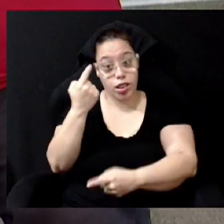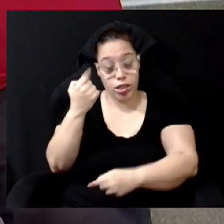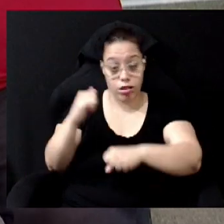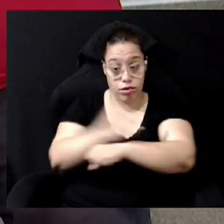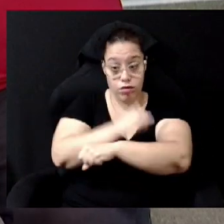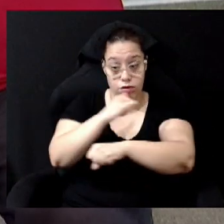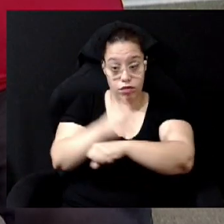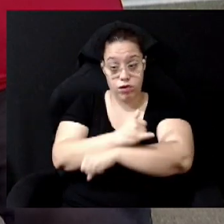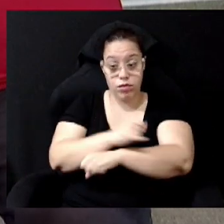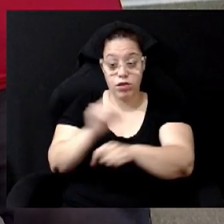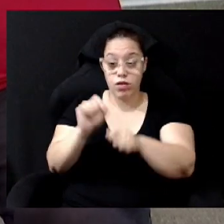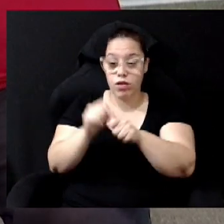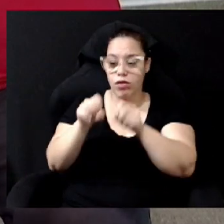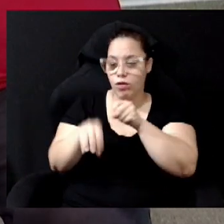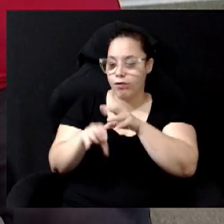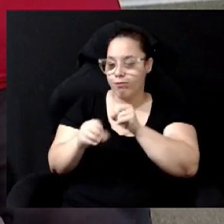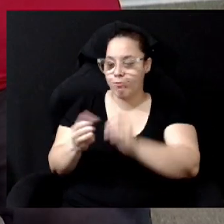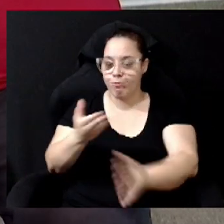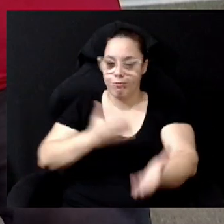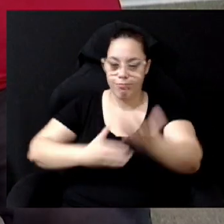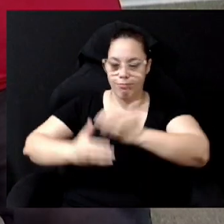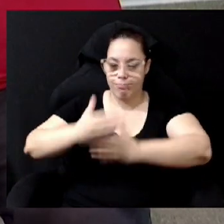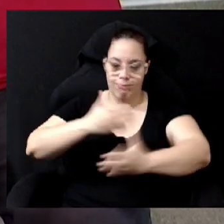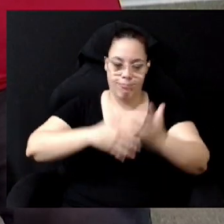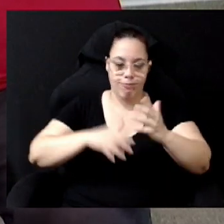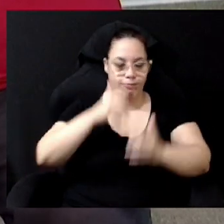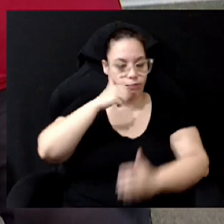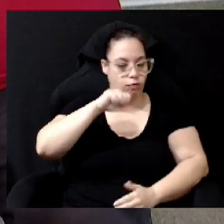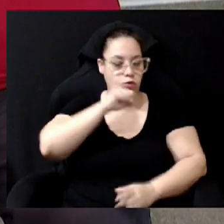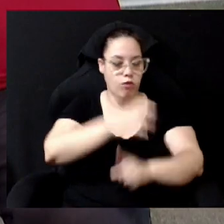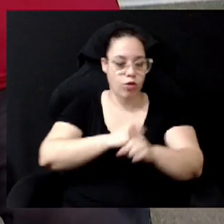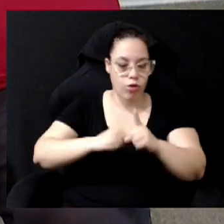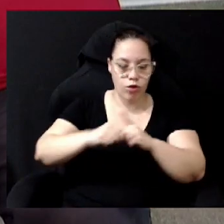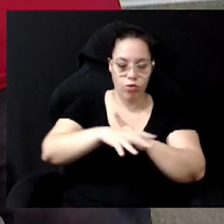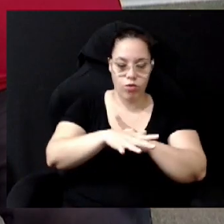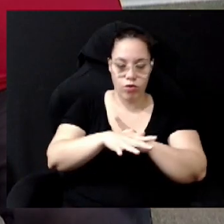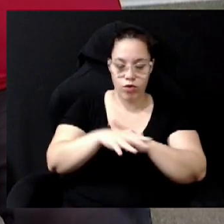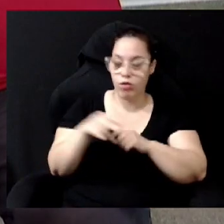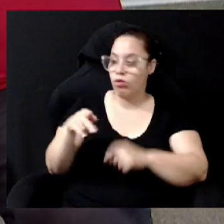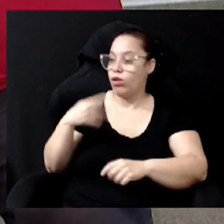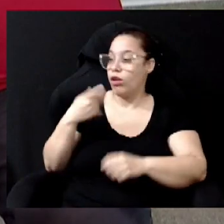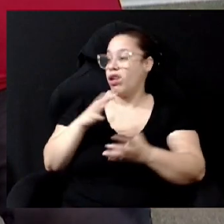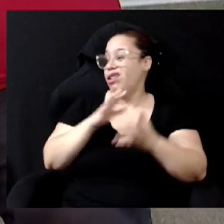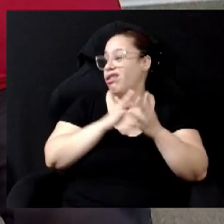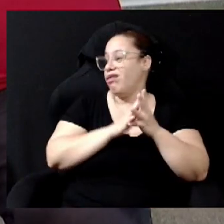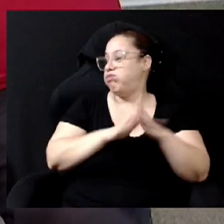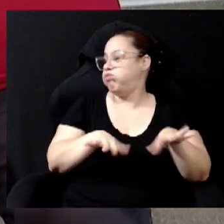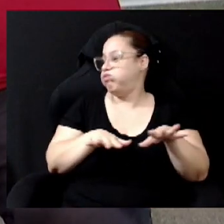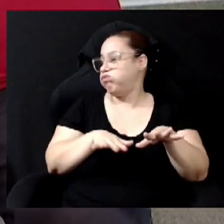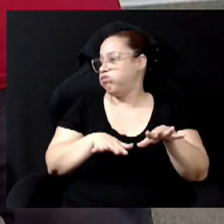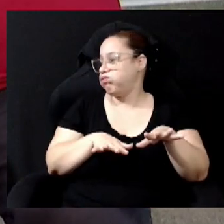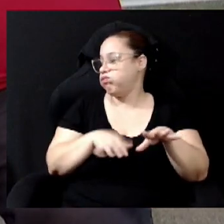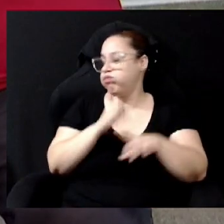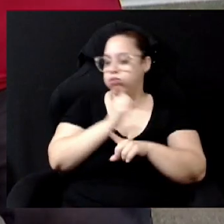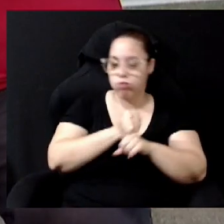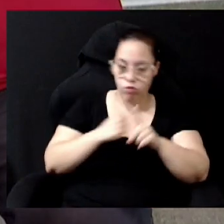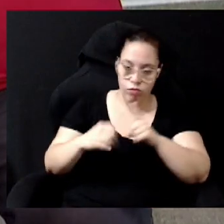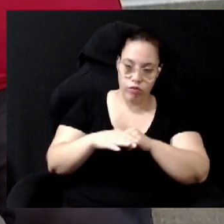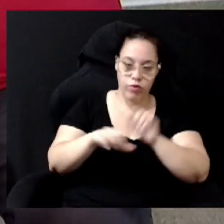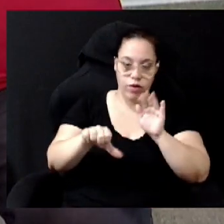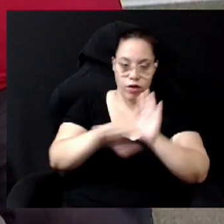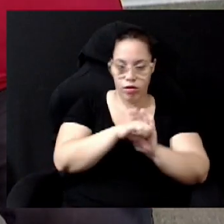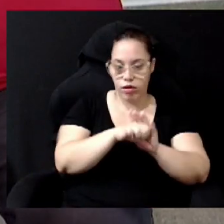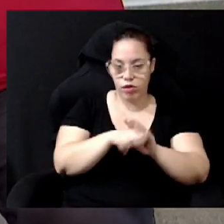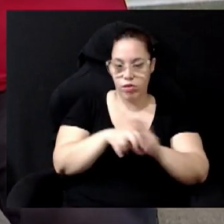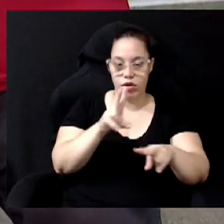que não esteja o envolvimento de todo mundo. A sociedade é uma outra coisa que a gente precisa desconstruir. A sociedade ainda entende que a punição é um caminho e ela é uma violência. A